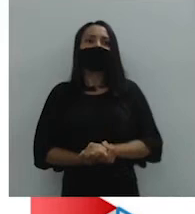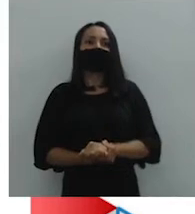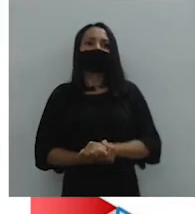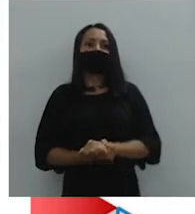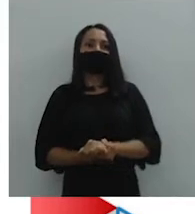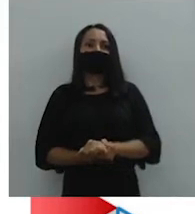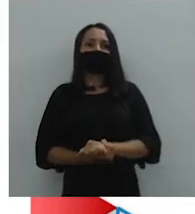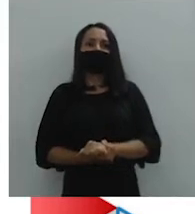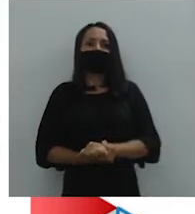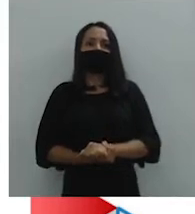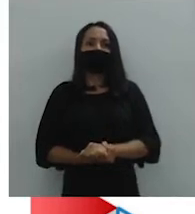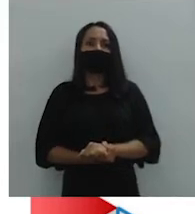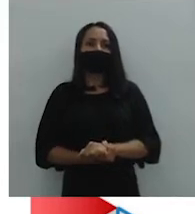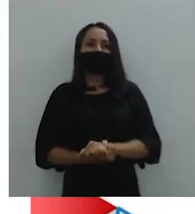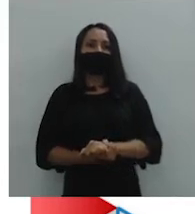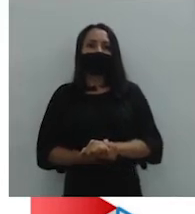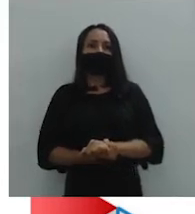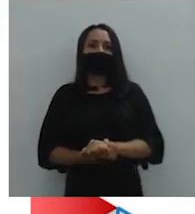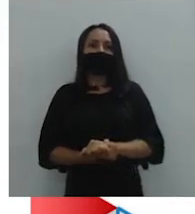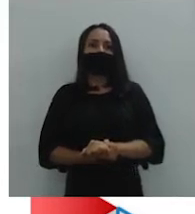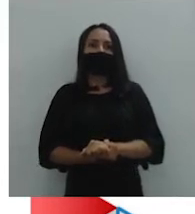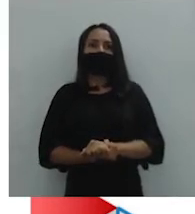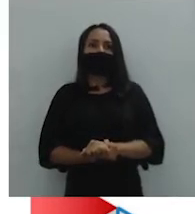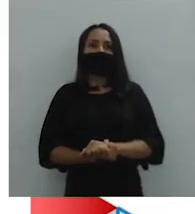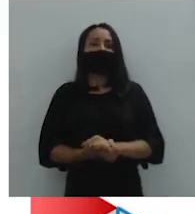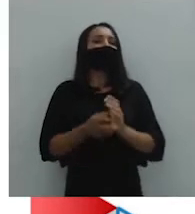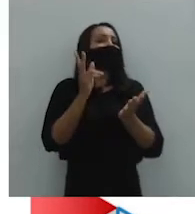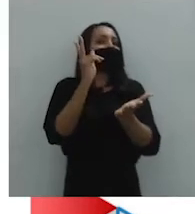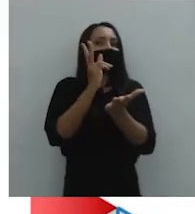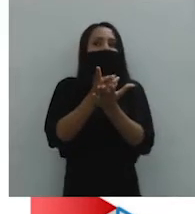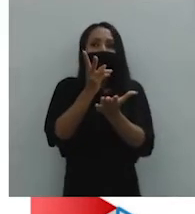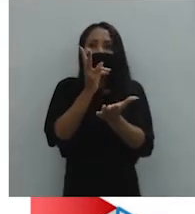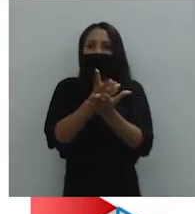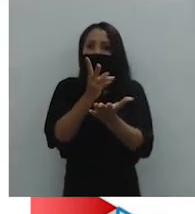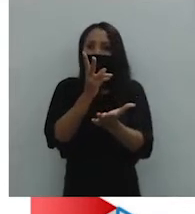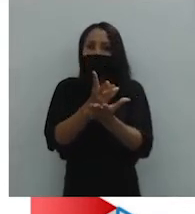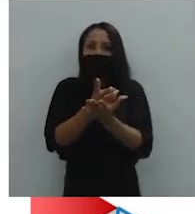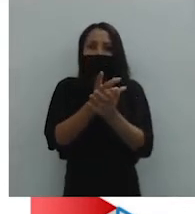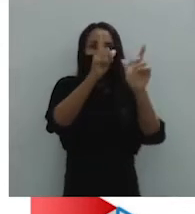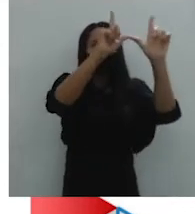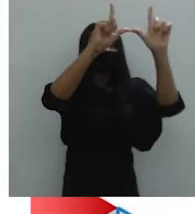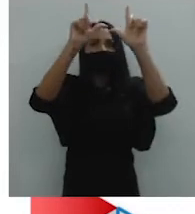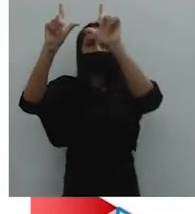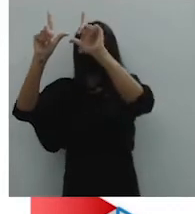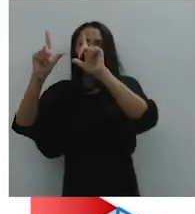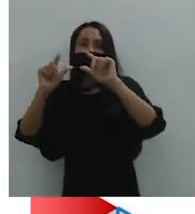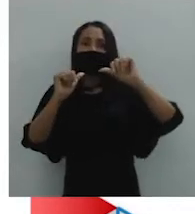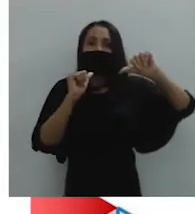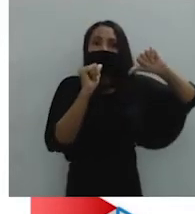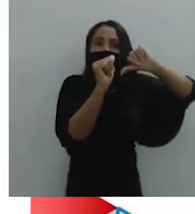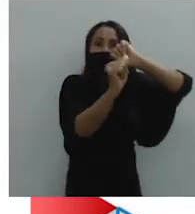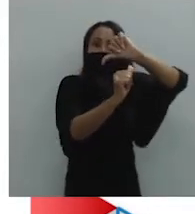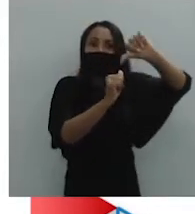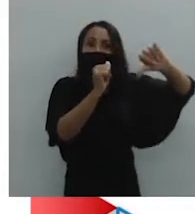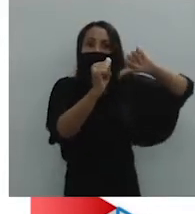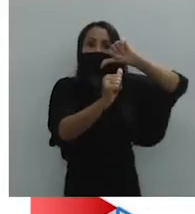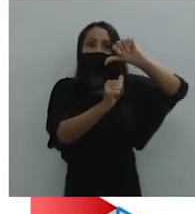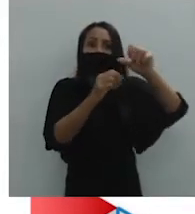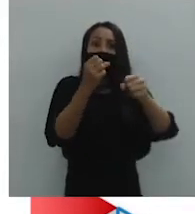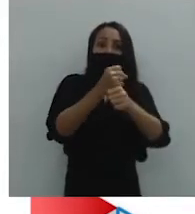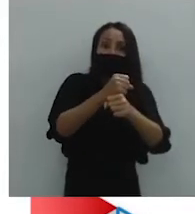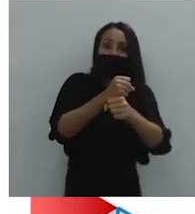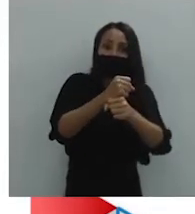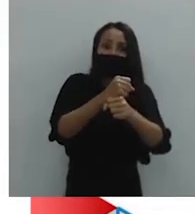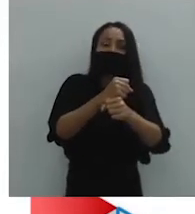nessa foto desses slides. É a mesma figura, mudando só a época,